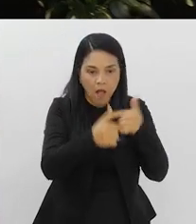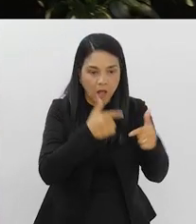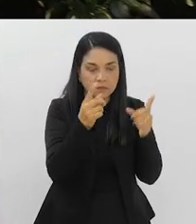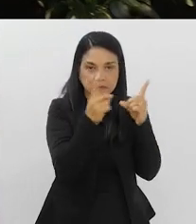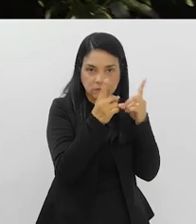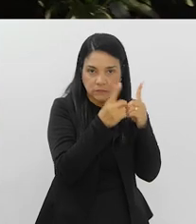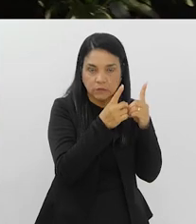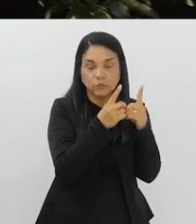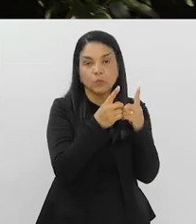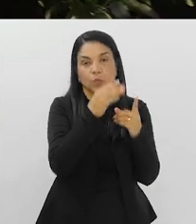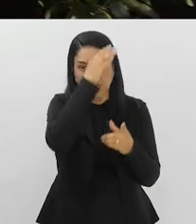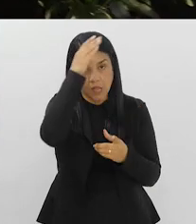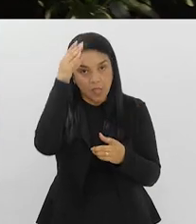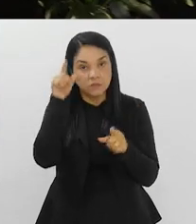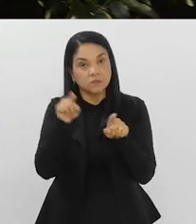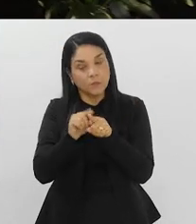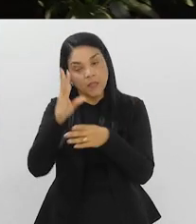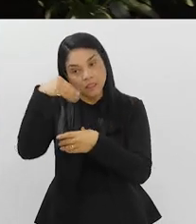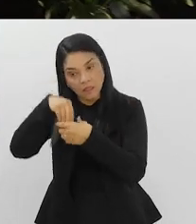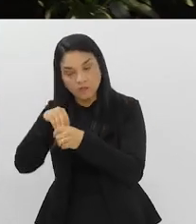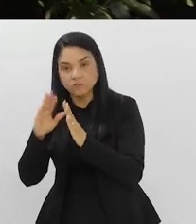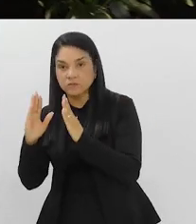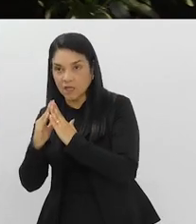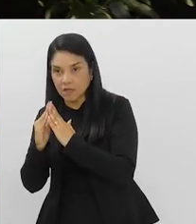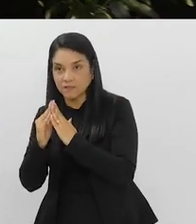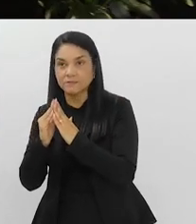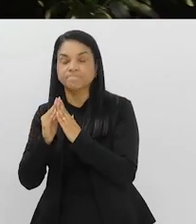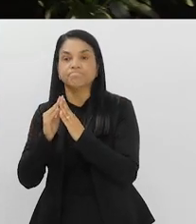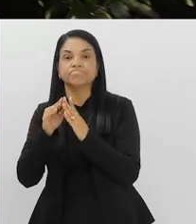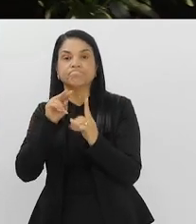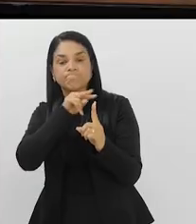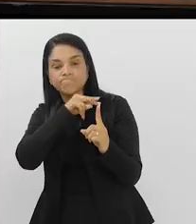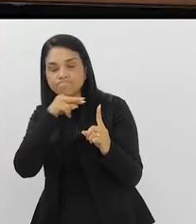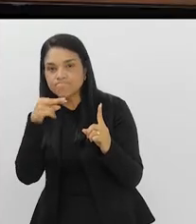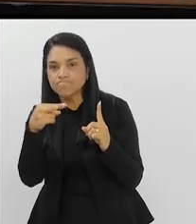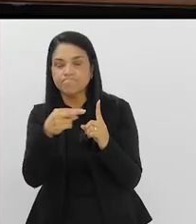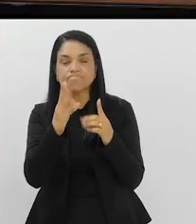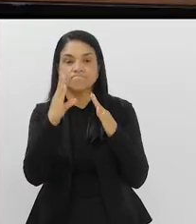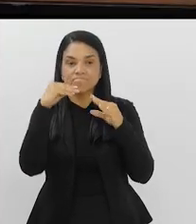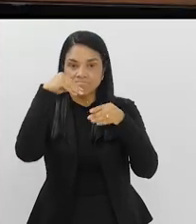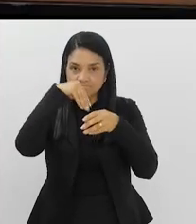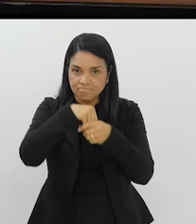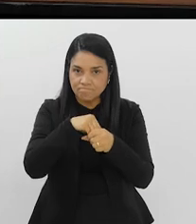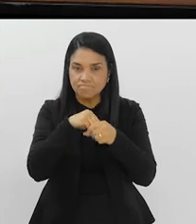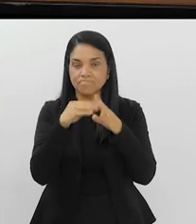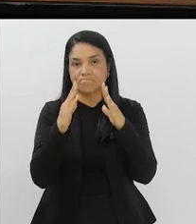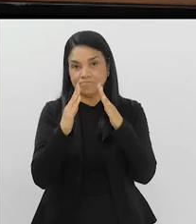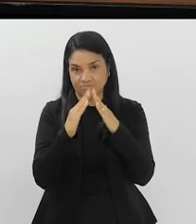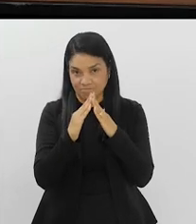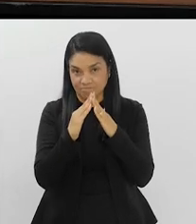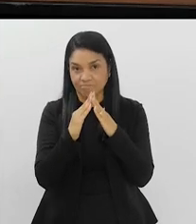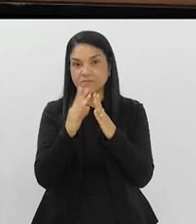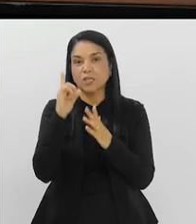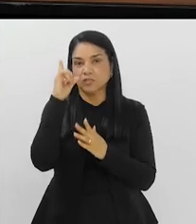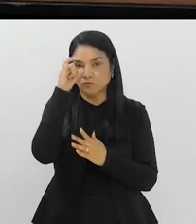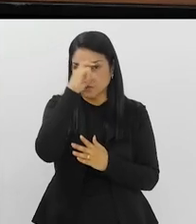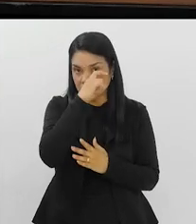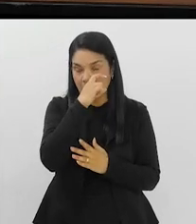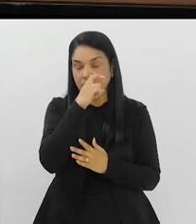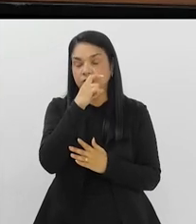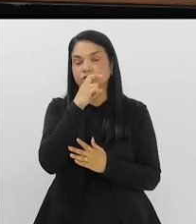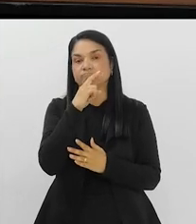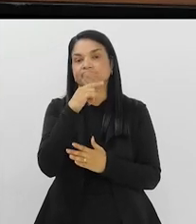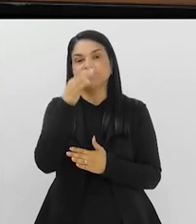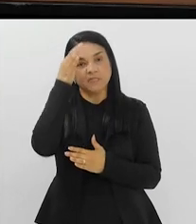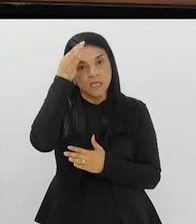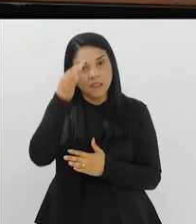lá o cliente e tal, e ao mesmo tempo trabalhar dentro de casa, né? É verdade. Essa invisibilidade do trabalho domiciliar, né, essa dificuldade, a